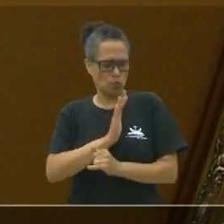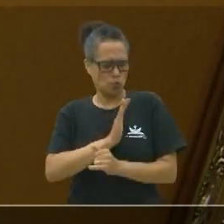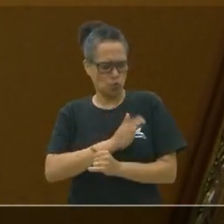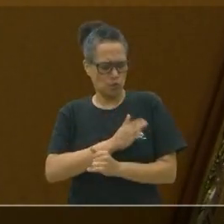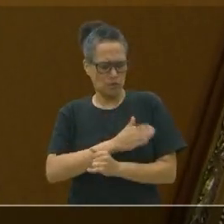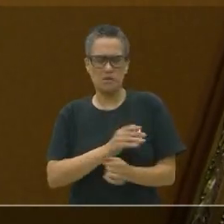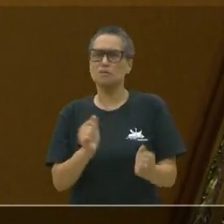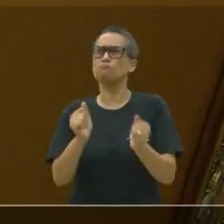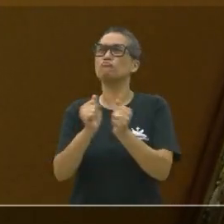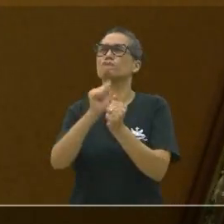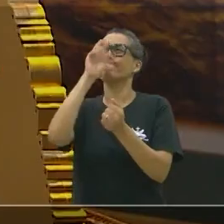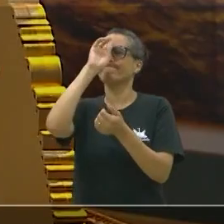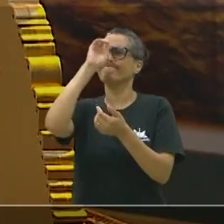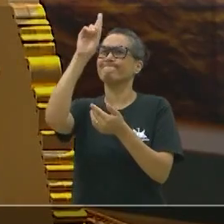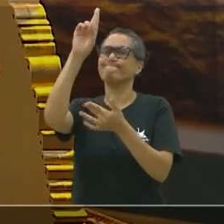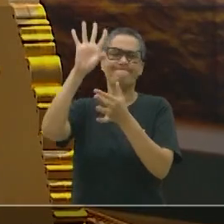Ti.